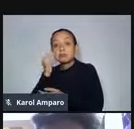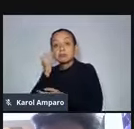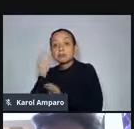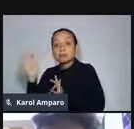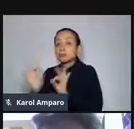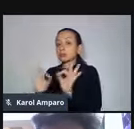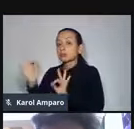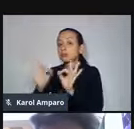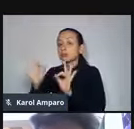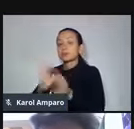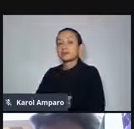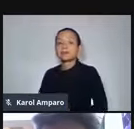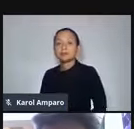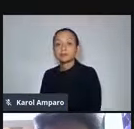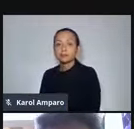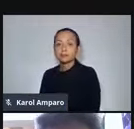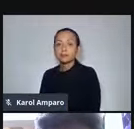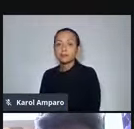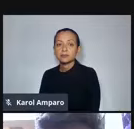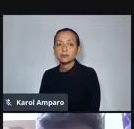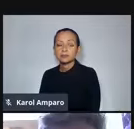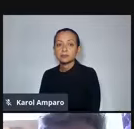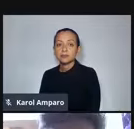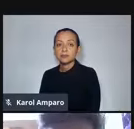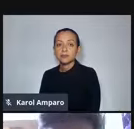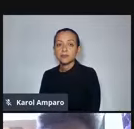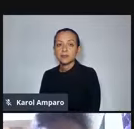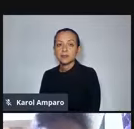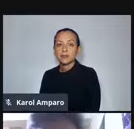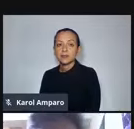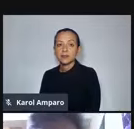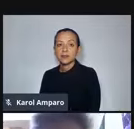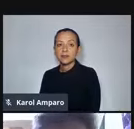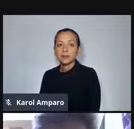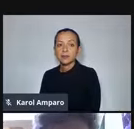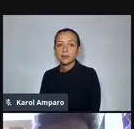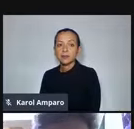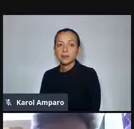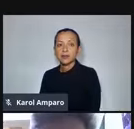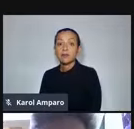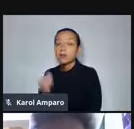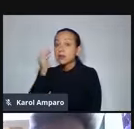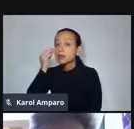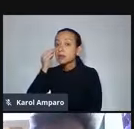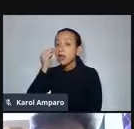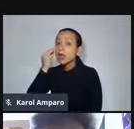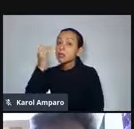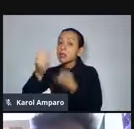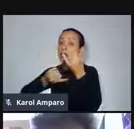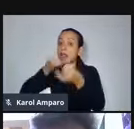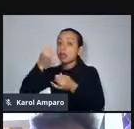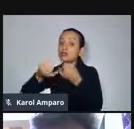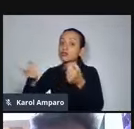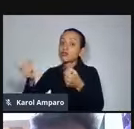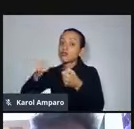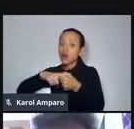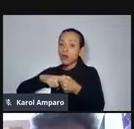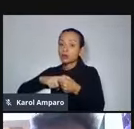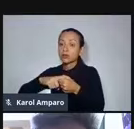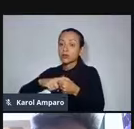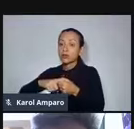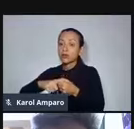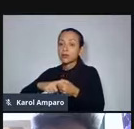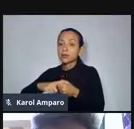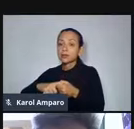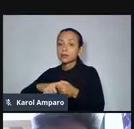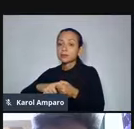É, vamos fazer o seguinte, para a gente tentar restabelecer o sinal e continuar com essa palestra incrível que o senhor